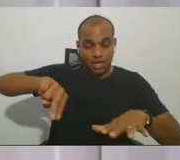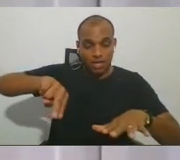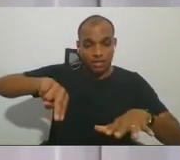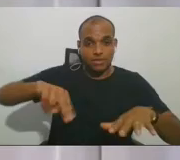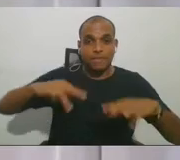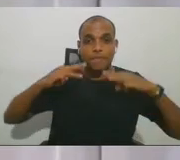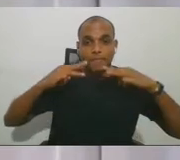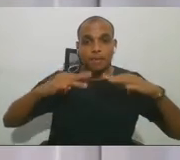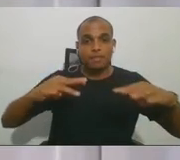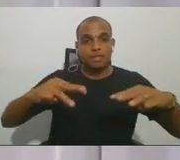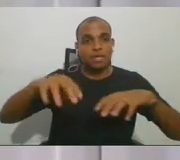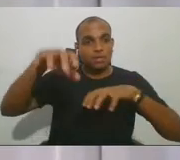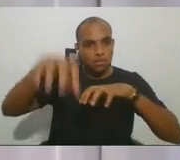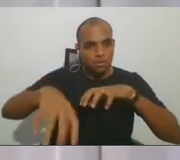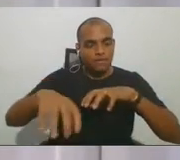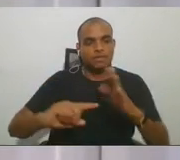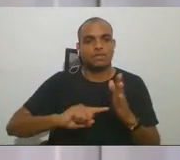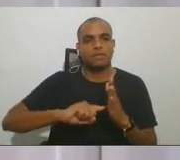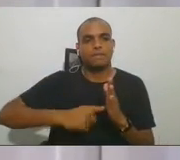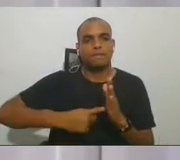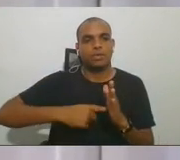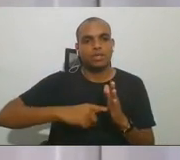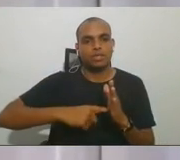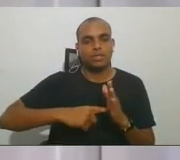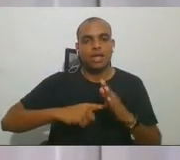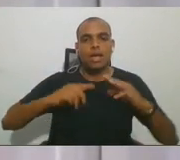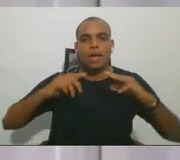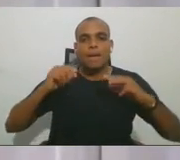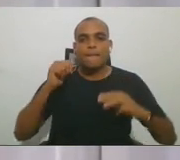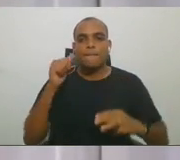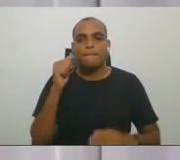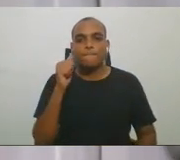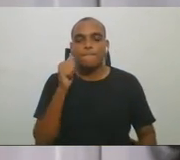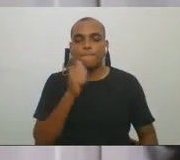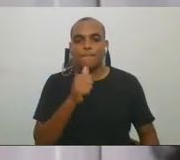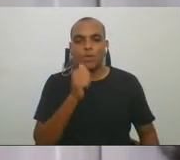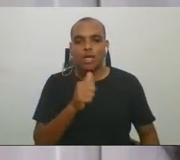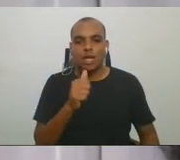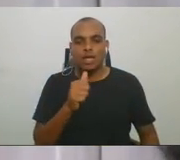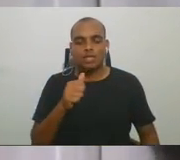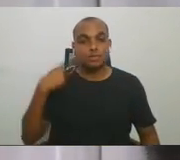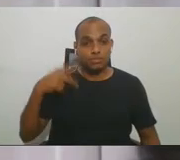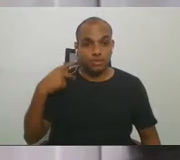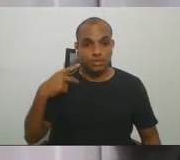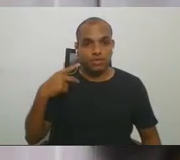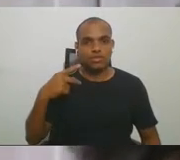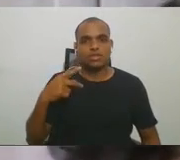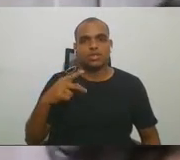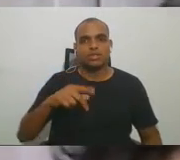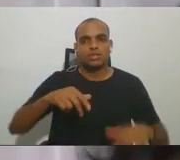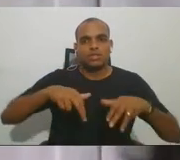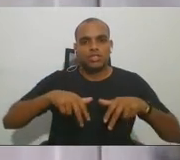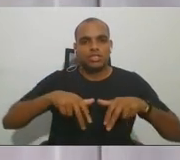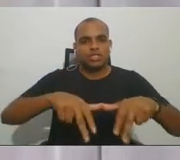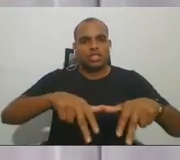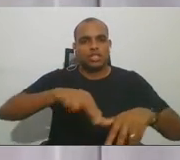se chama Ministério de Mulheres, Políticas de Gênero e Diversidades. Isso dá ideia